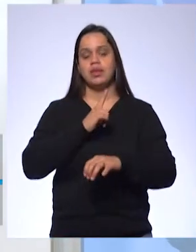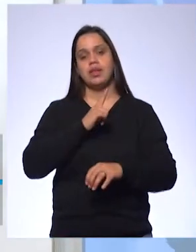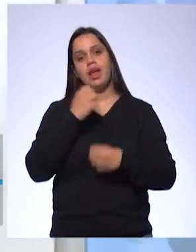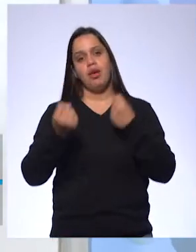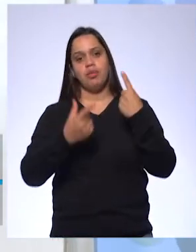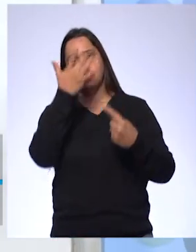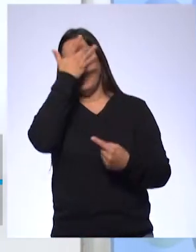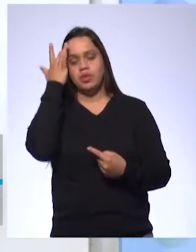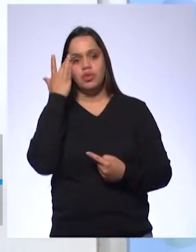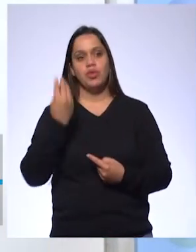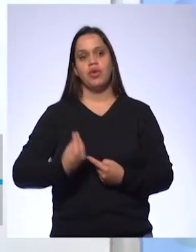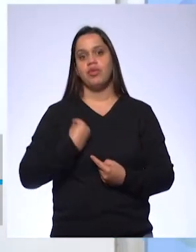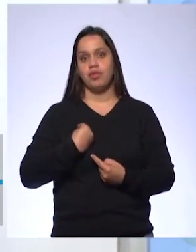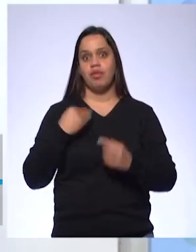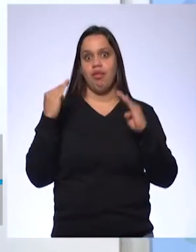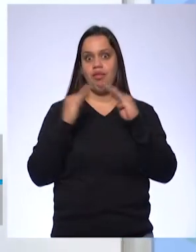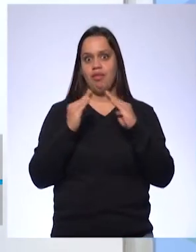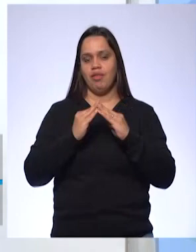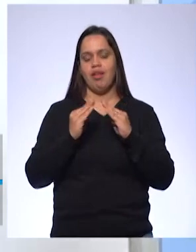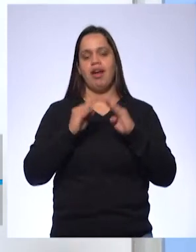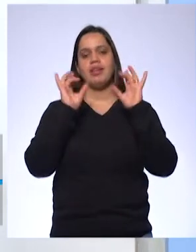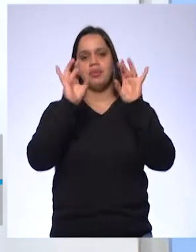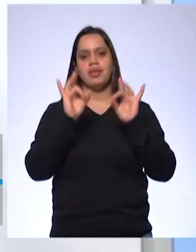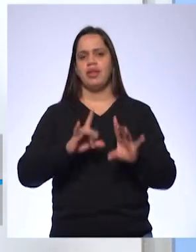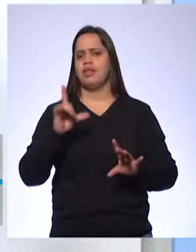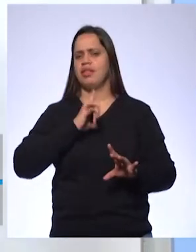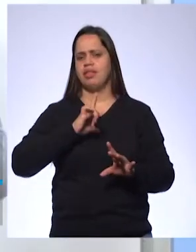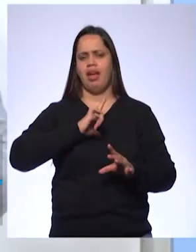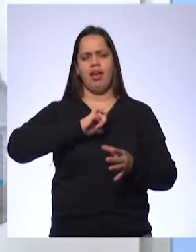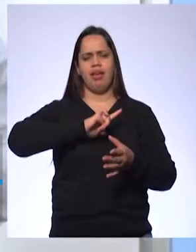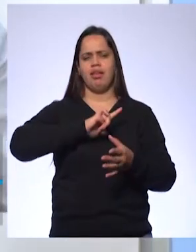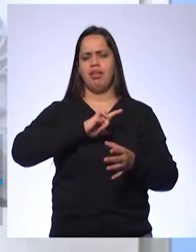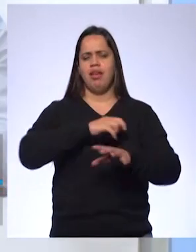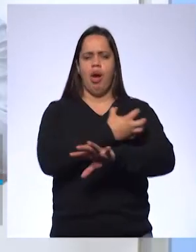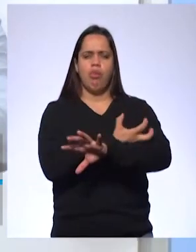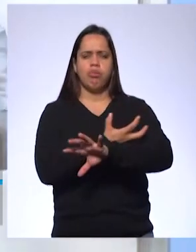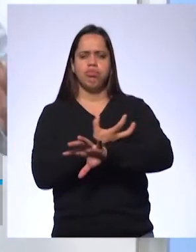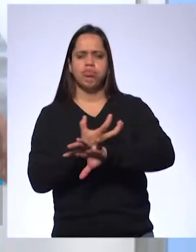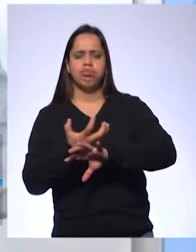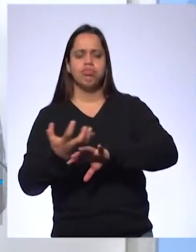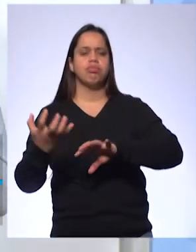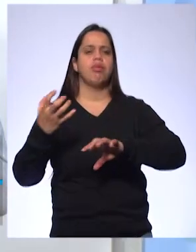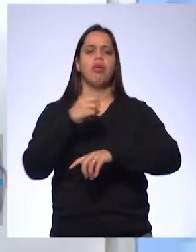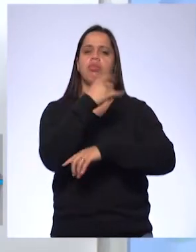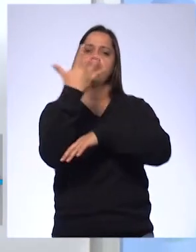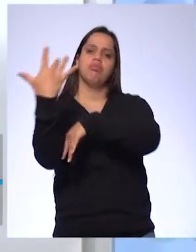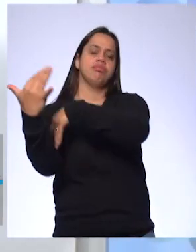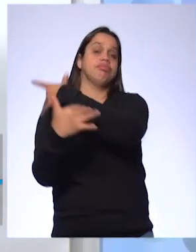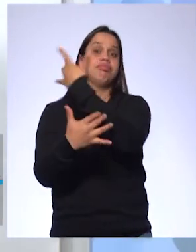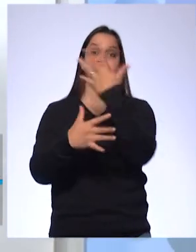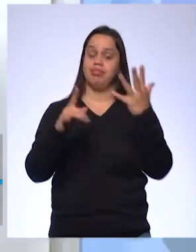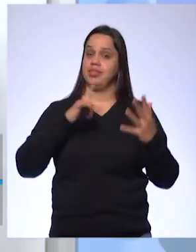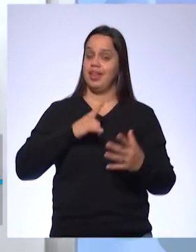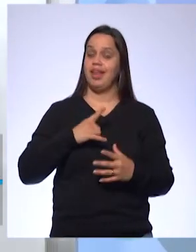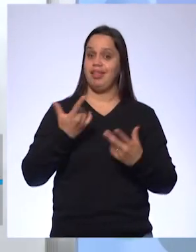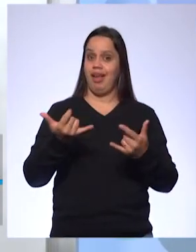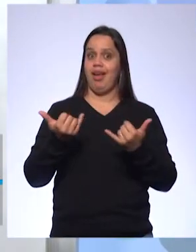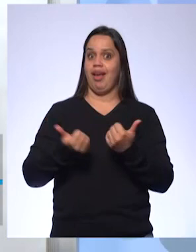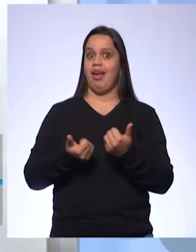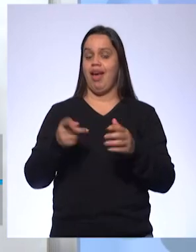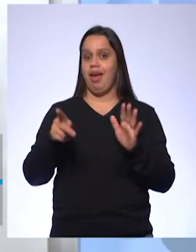divina de morar num lugar onde tem bastante vegetação, de florestas, pequenos bosques e tudo mais. E aí vai